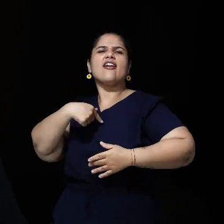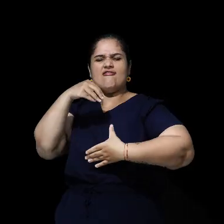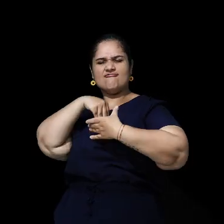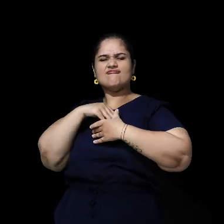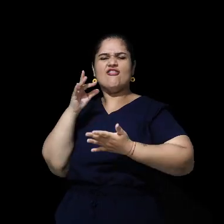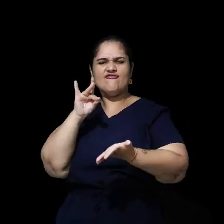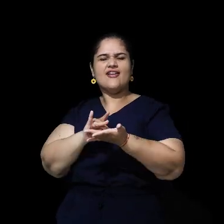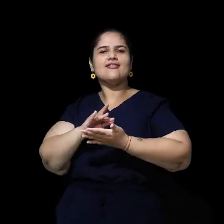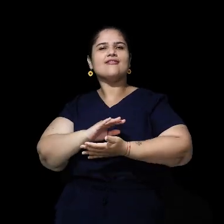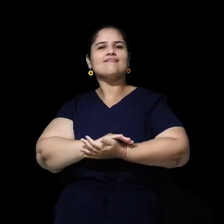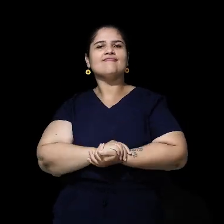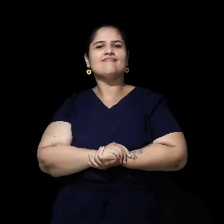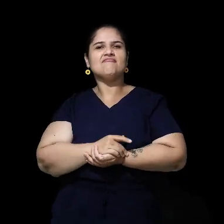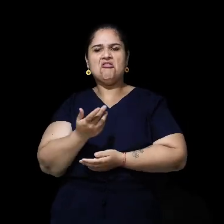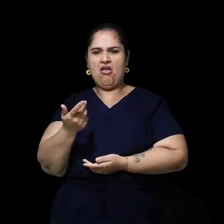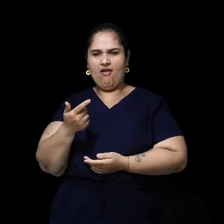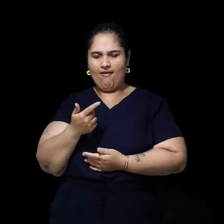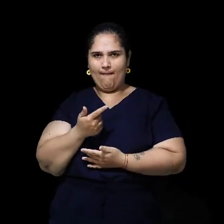julgar.